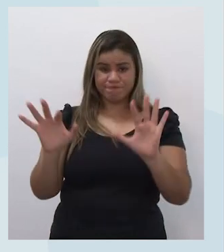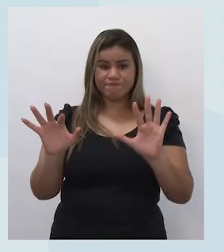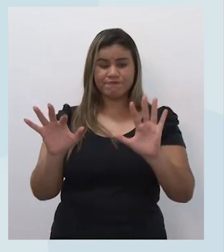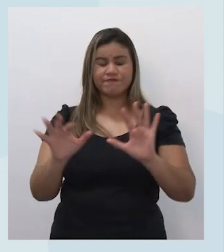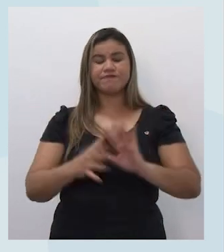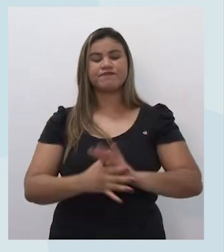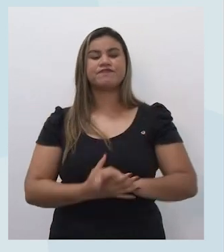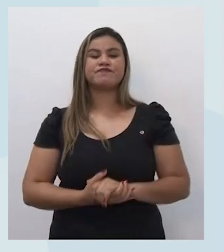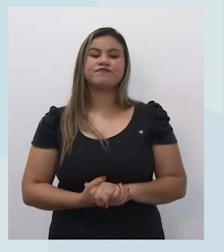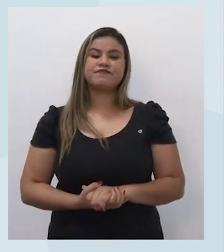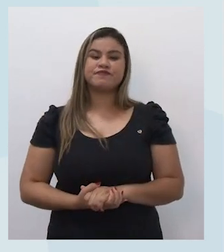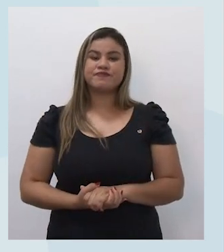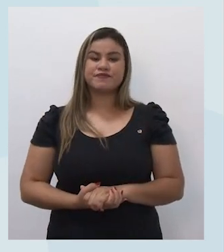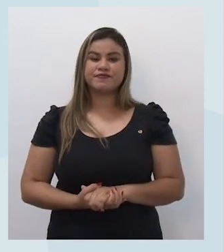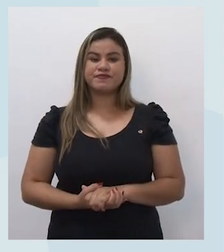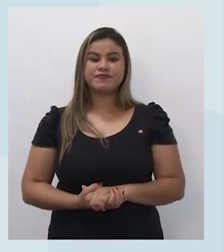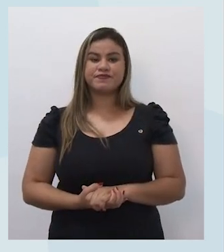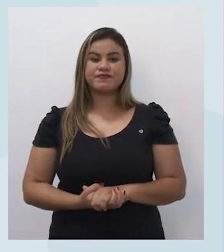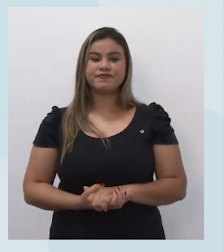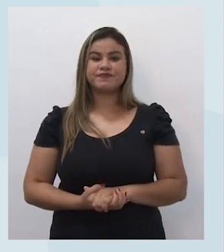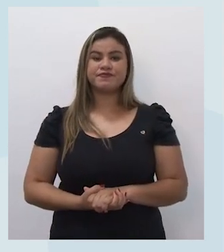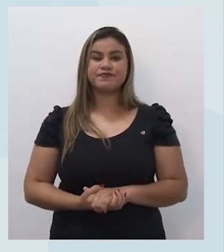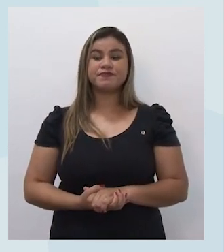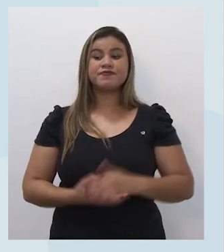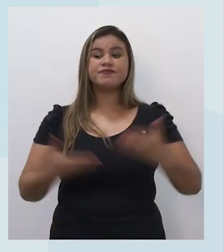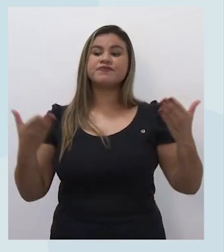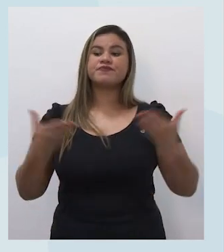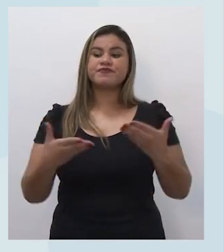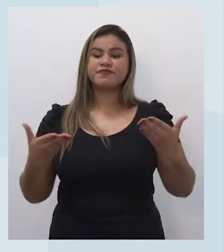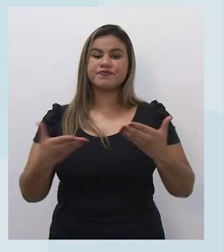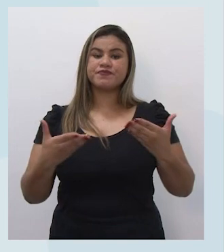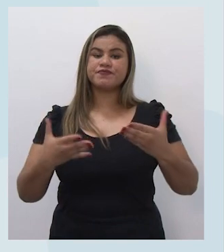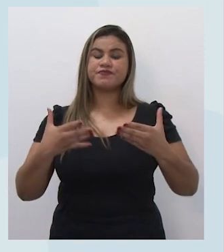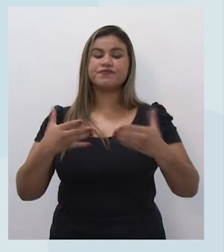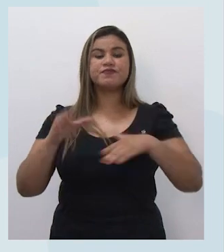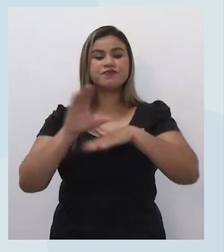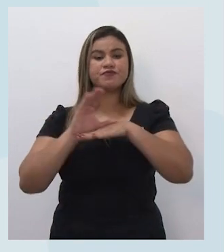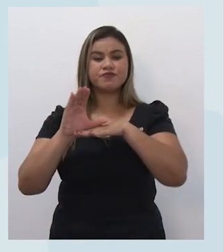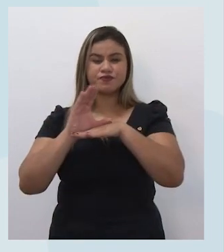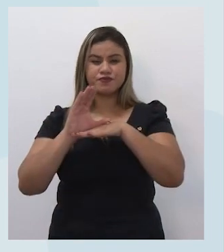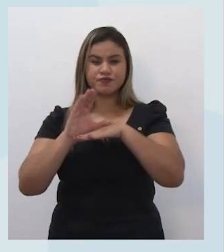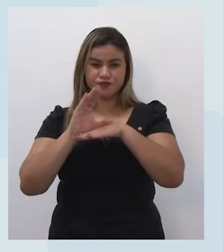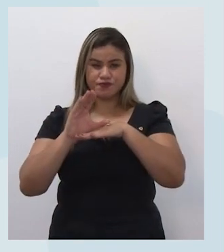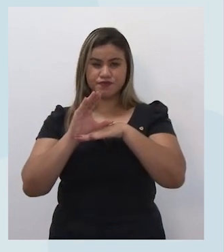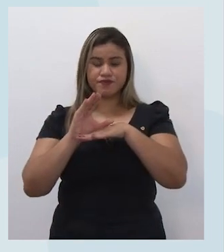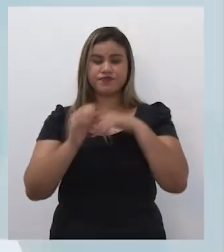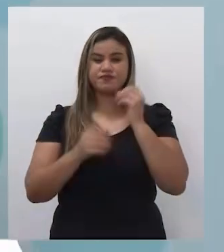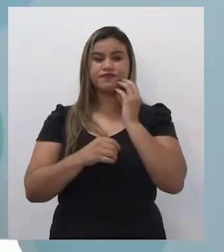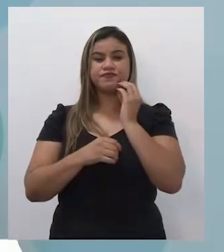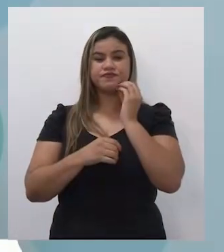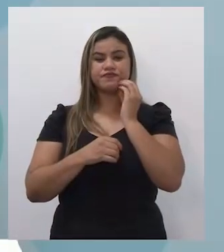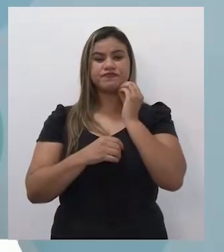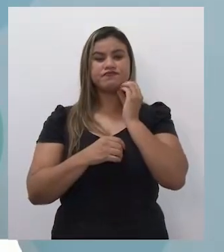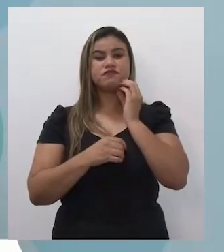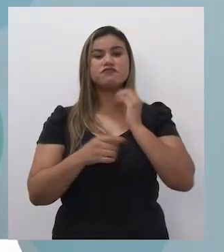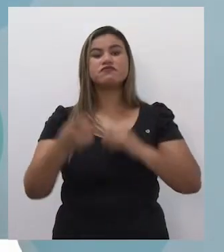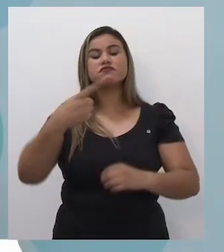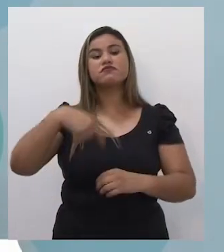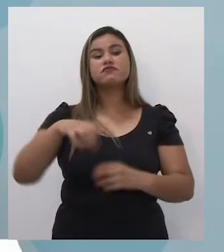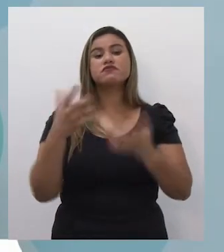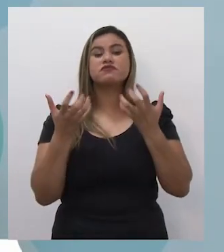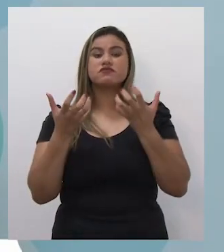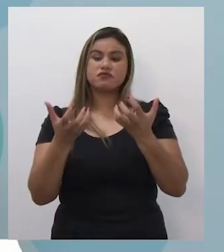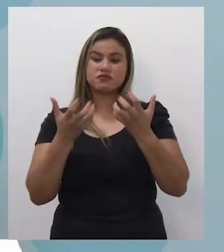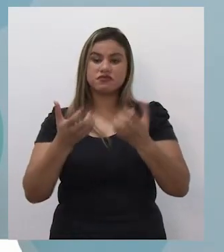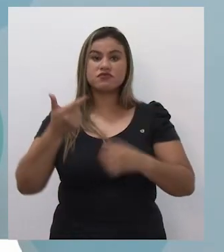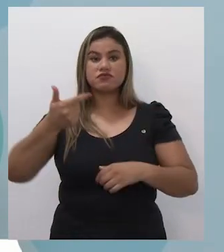entendimento mútuo. A nossa formação de hoje, nós pretendemos retomar, né, como o Max